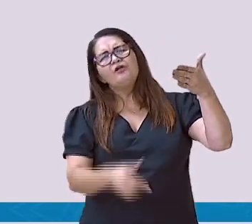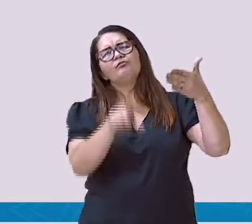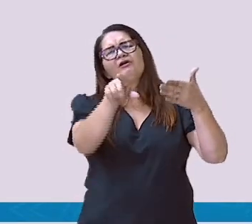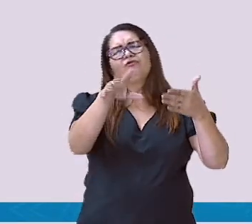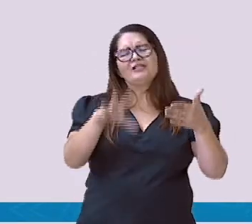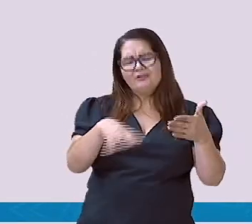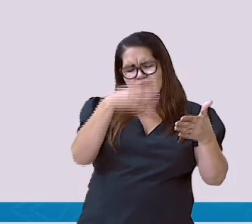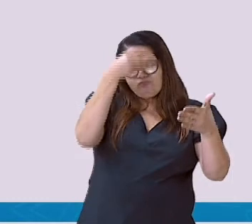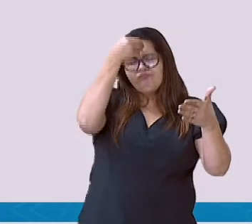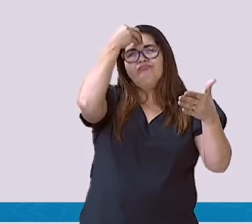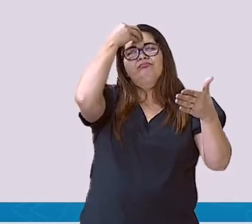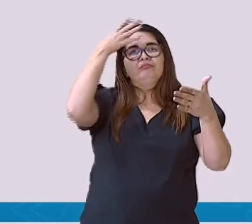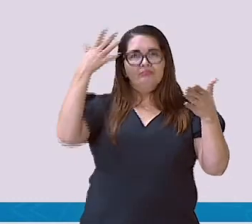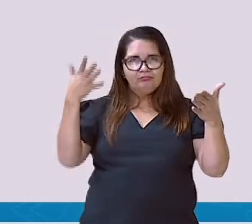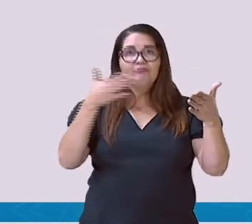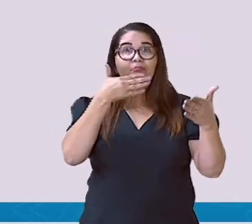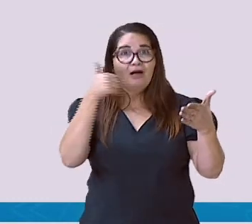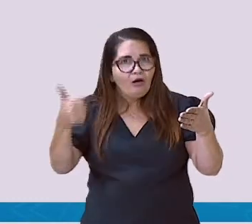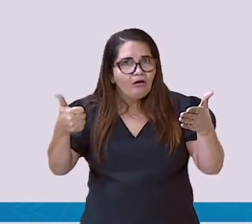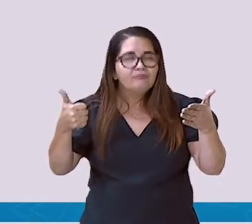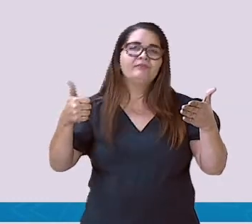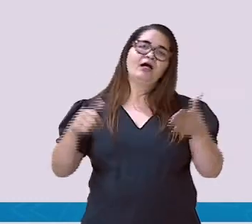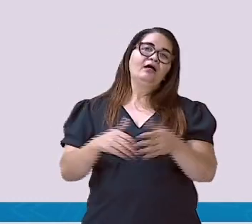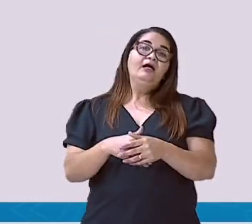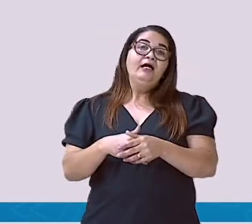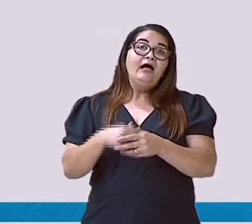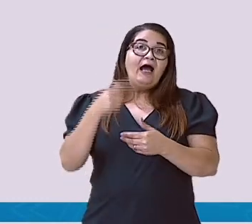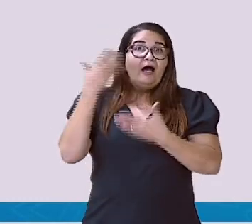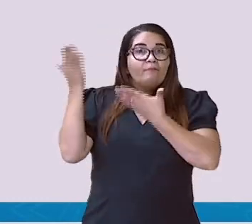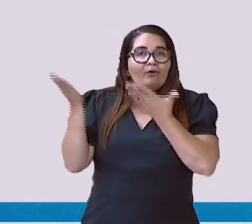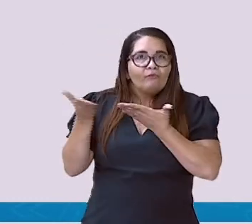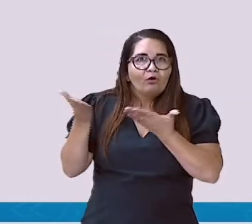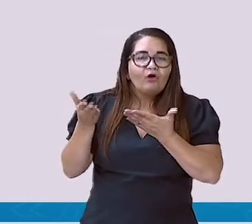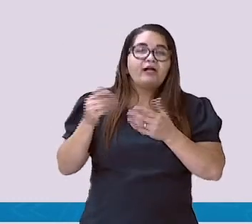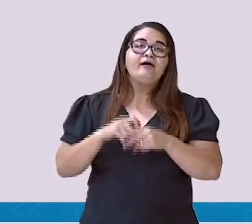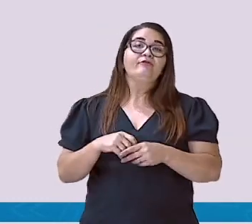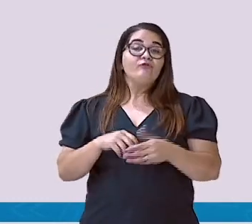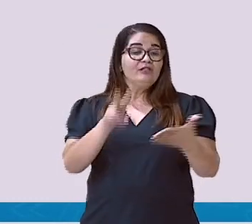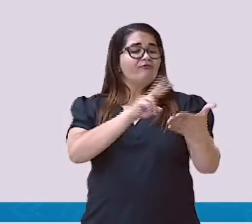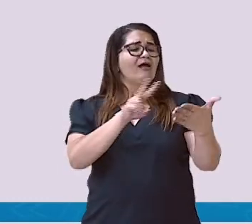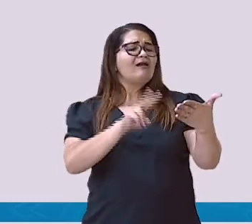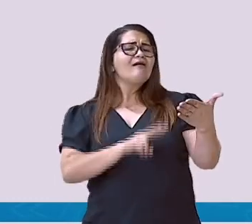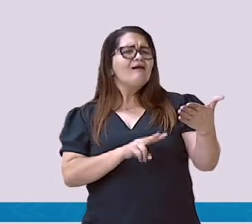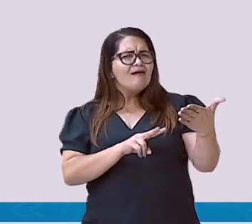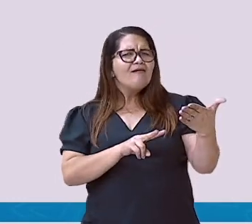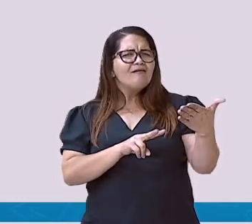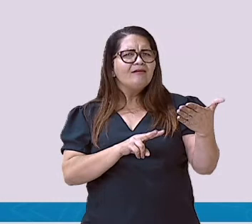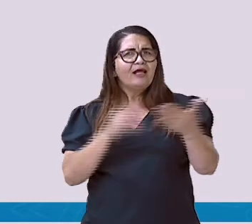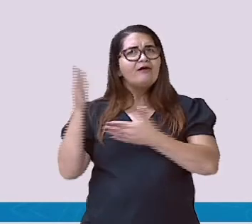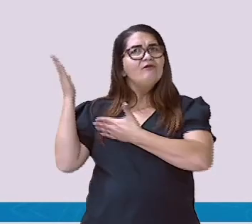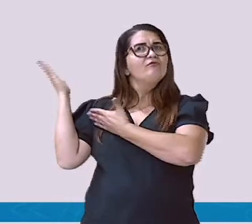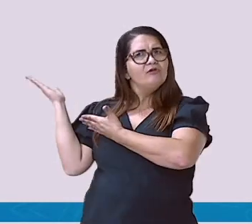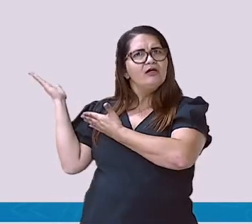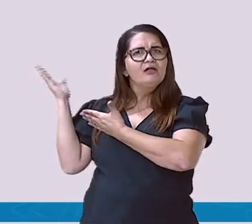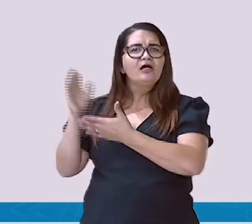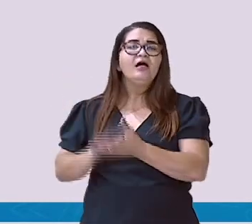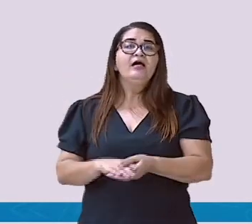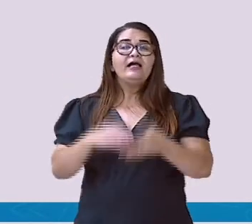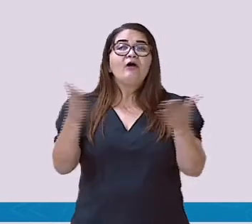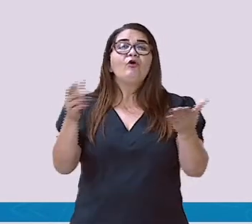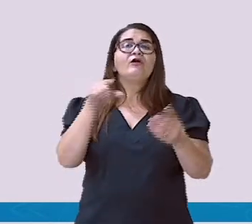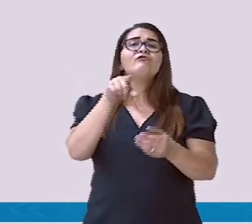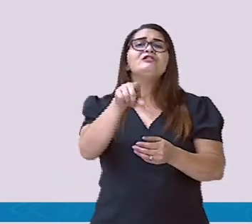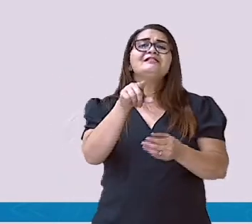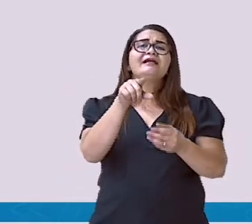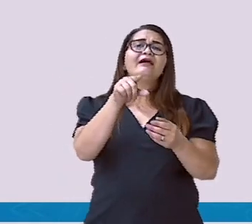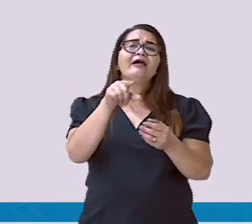melhor os fonemas. Bom, analise as palavras no quadro abaixo e responda o número de letras e o número